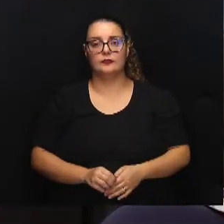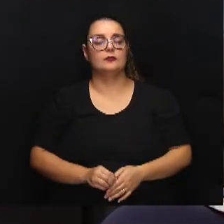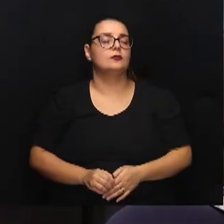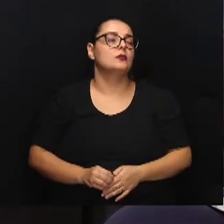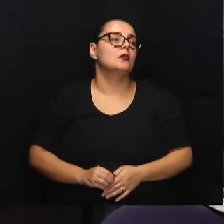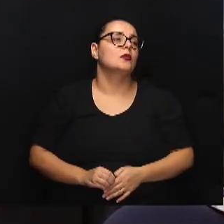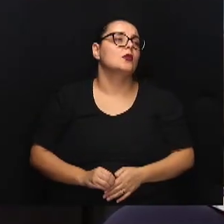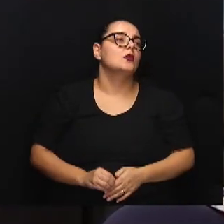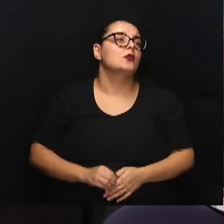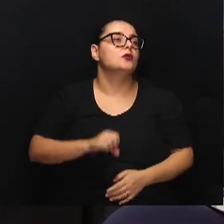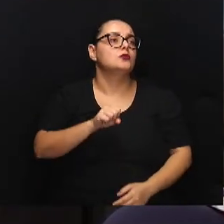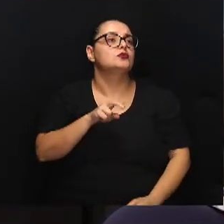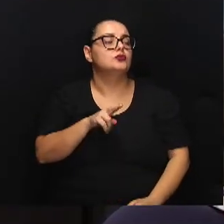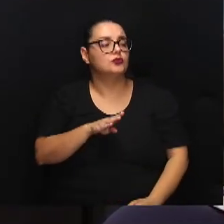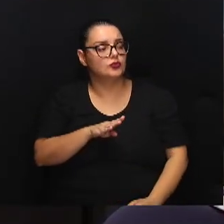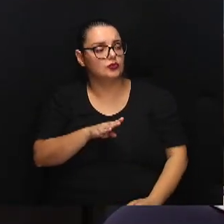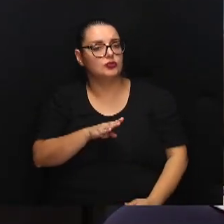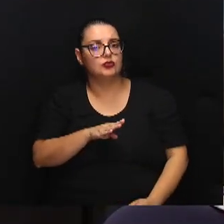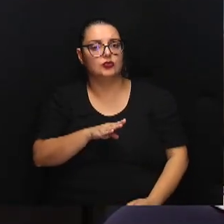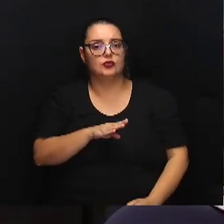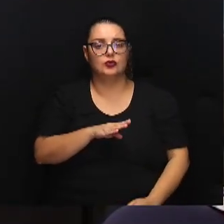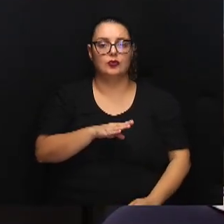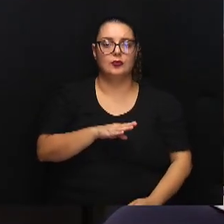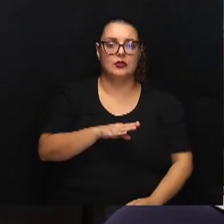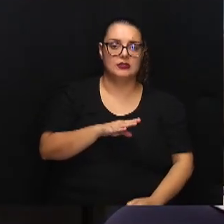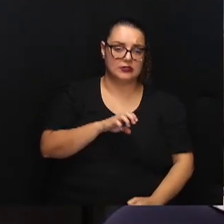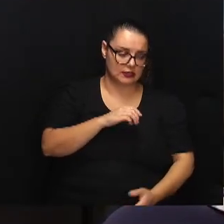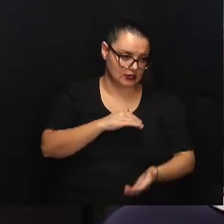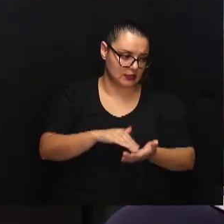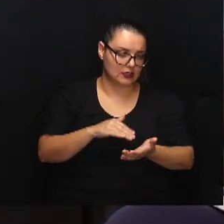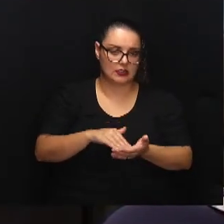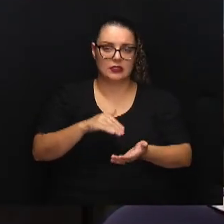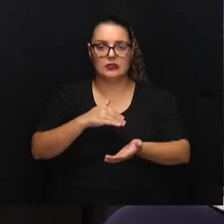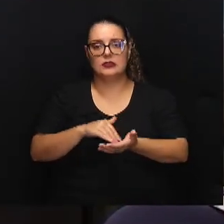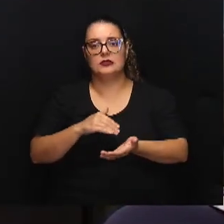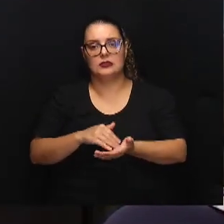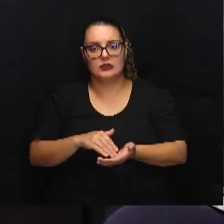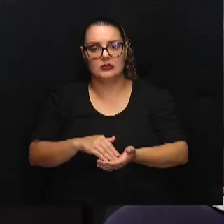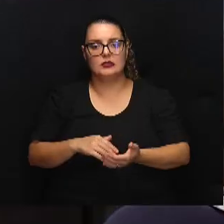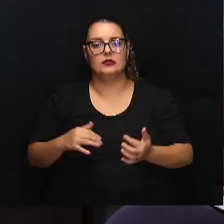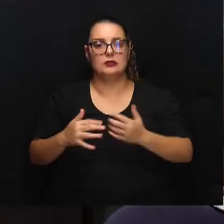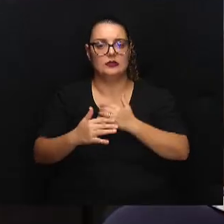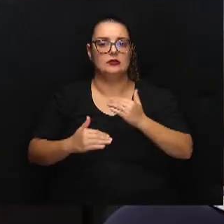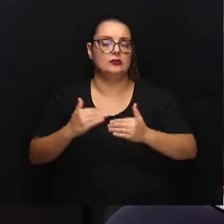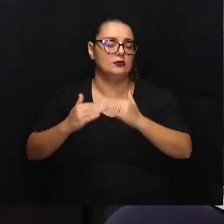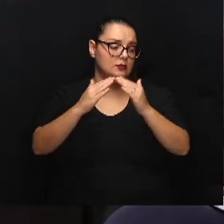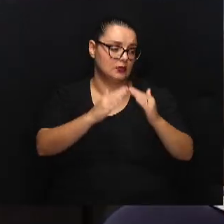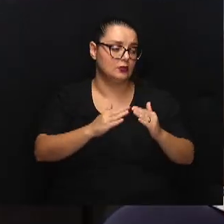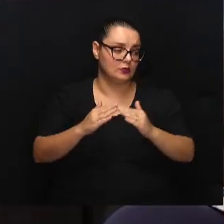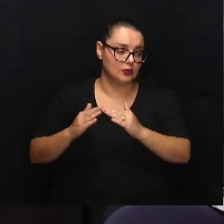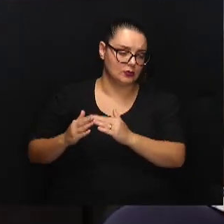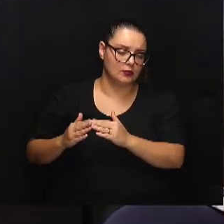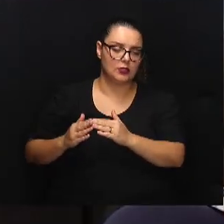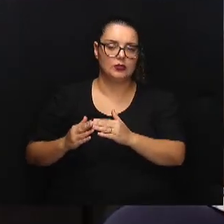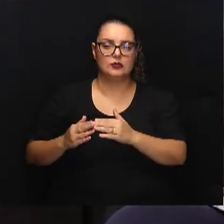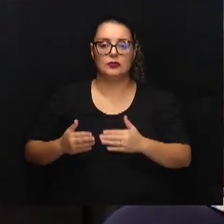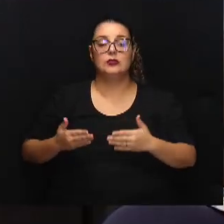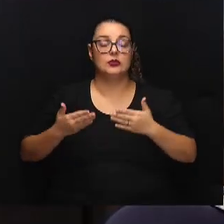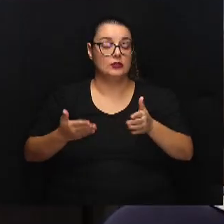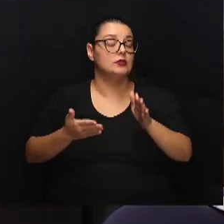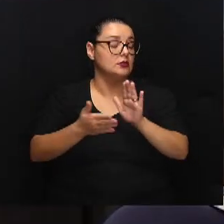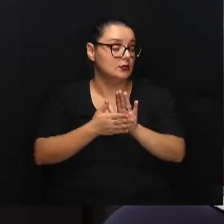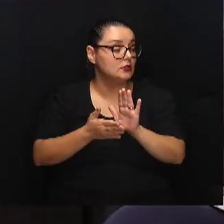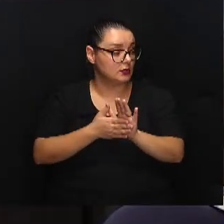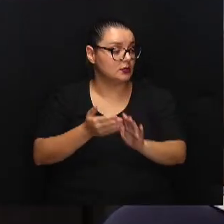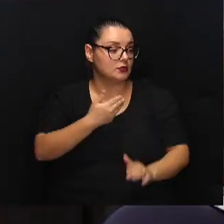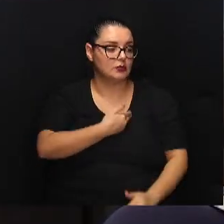subsecretário, o secretário adjunto, né, José Polici Neto, da Secretaria Estadual de Desenvolvimento Urbano e Habitação, ele trouxe uma proposta do